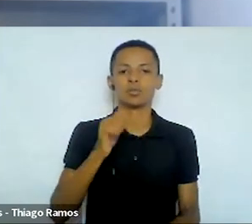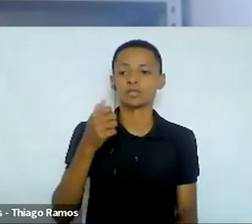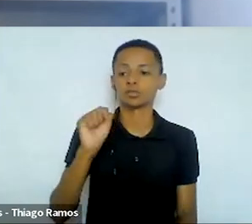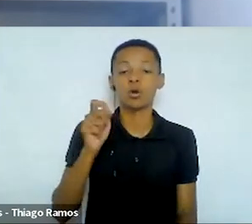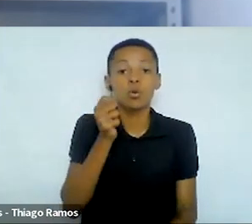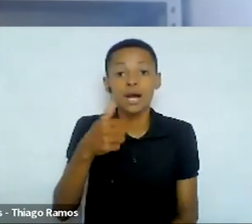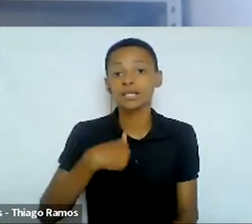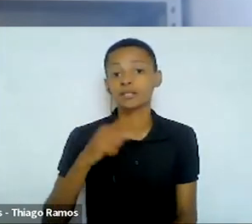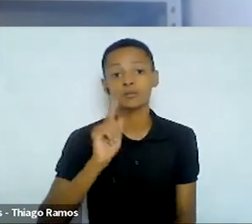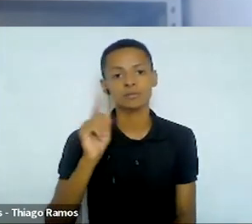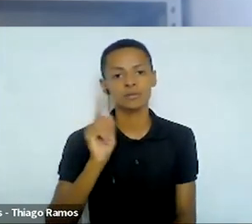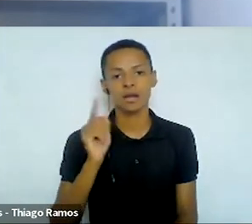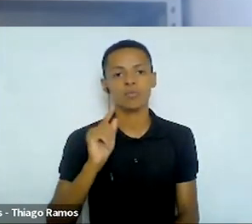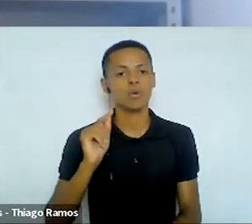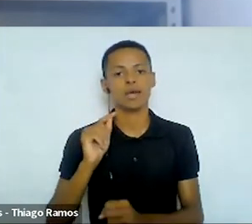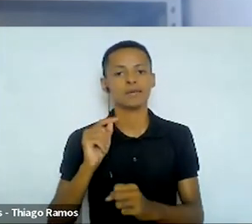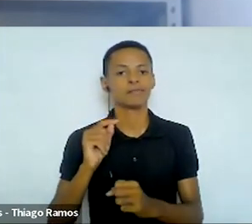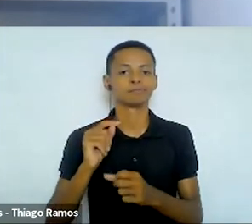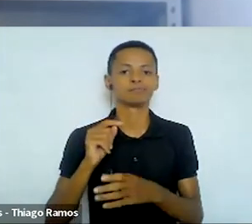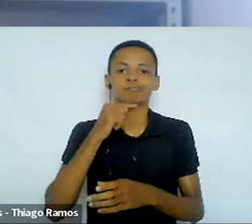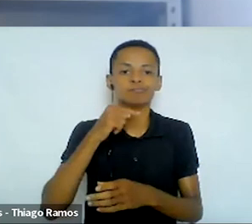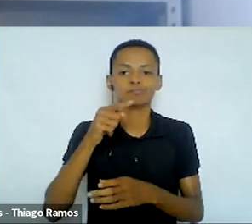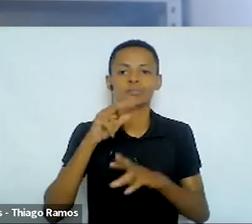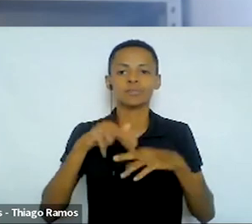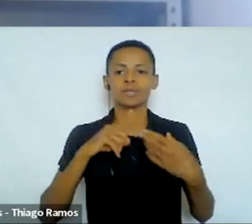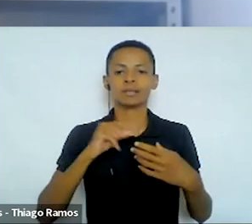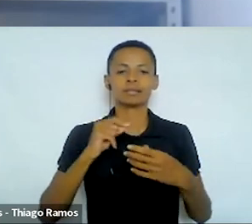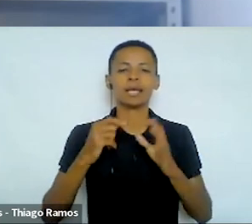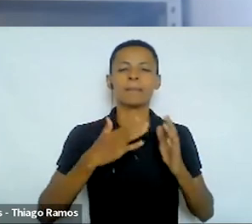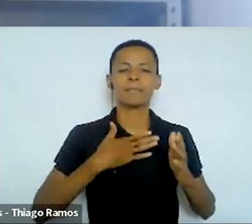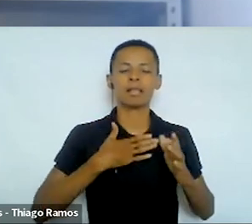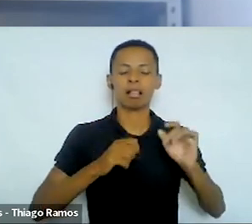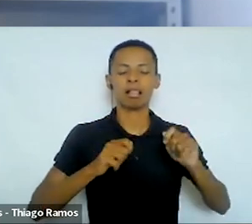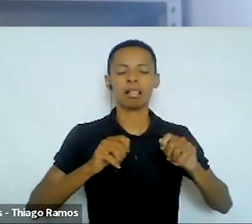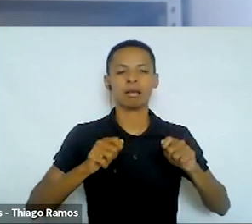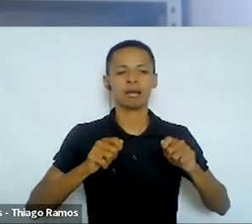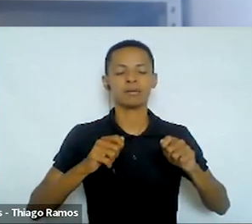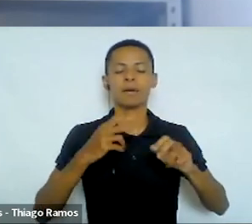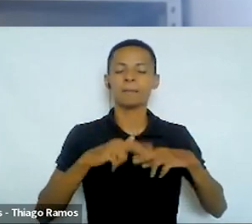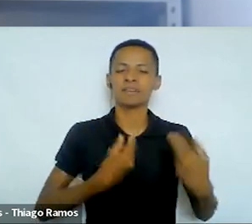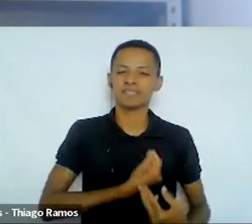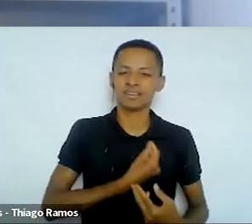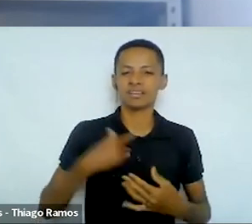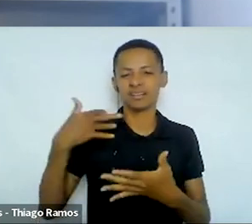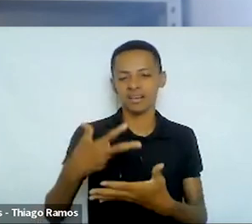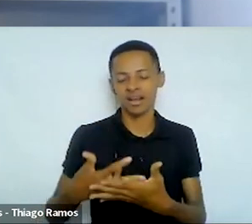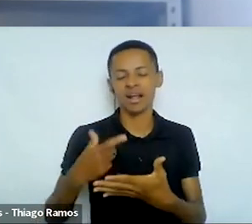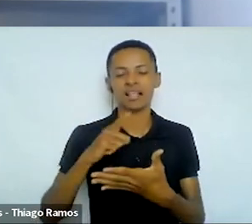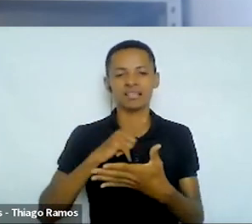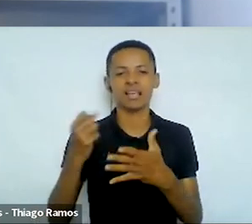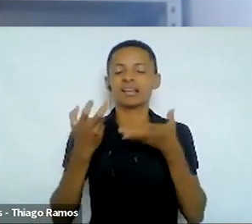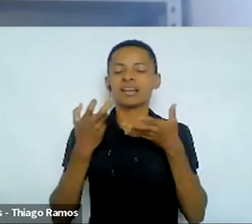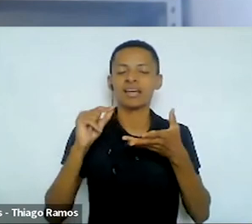campanha radical de assassinato de minha reputação, muito bem planejada, muito bem trabalhada. E aí,